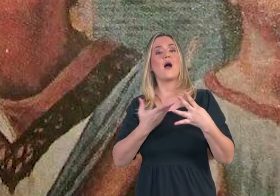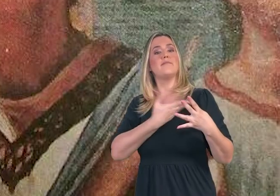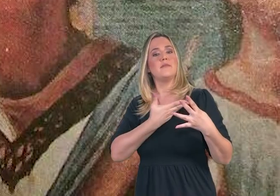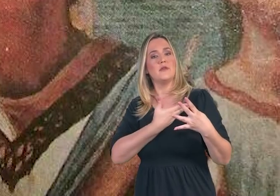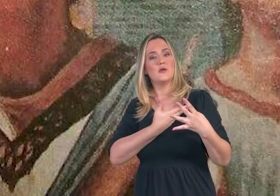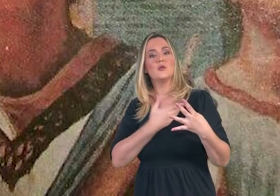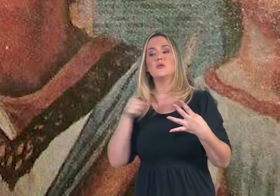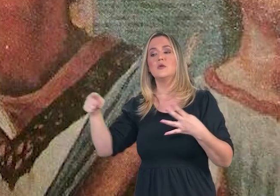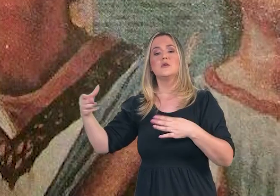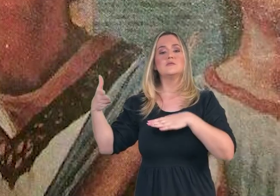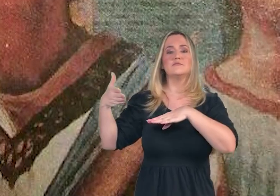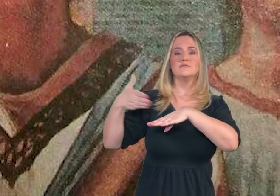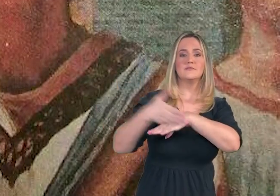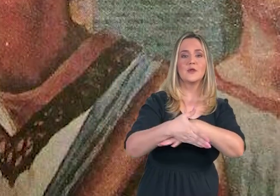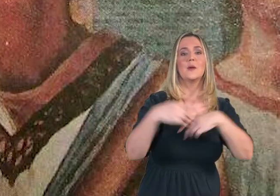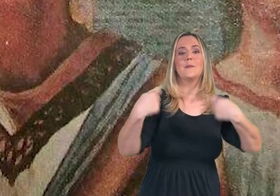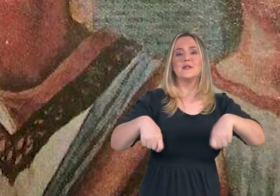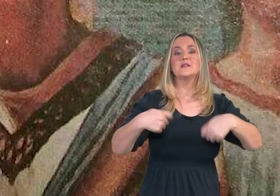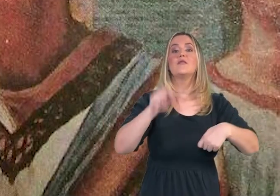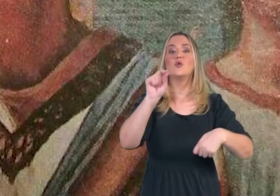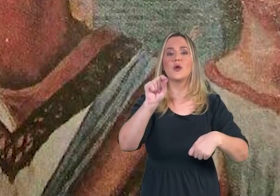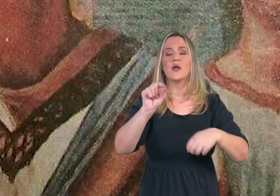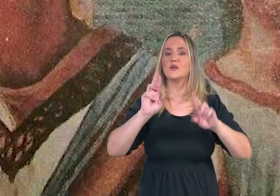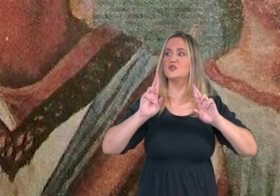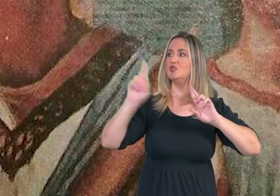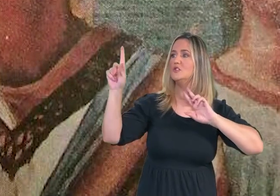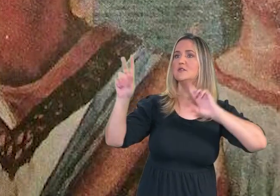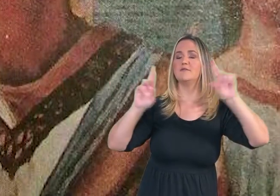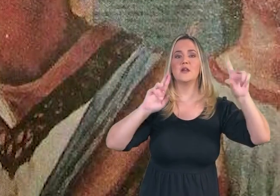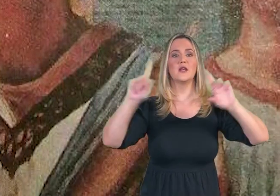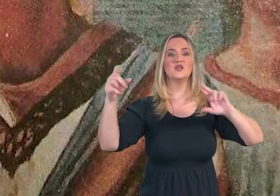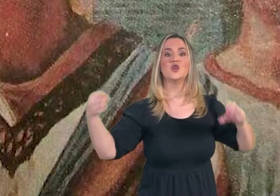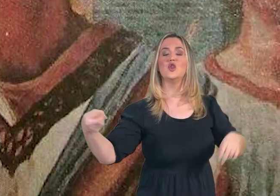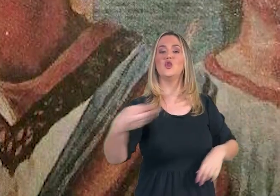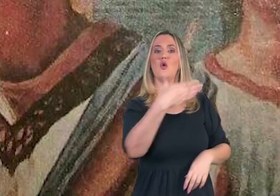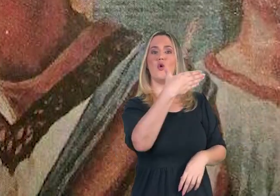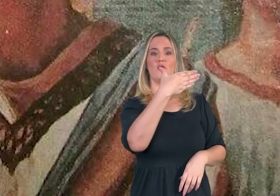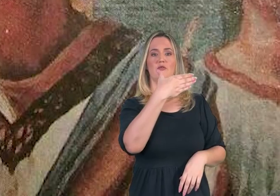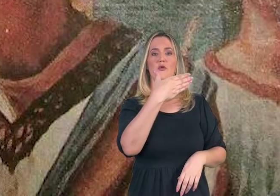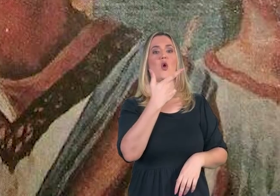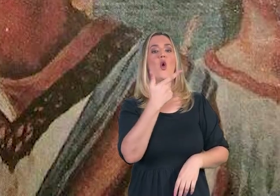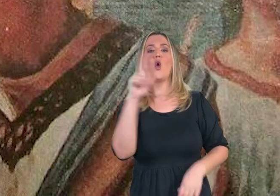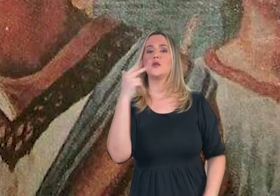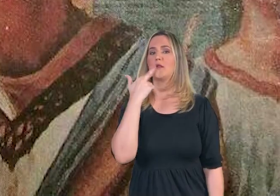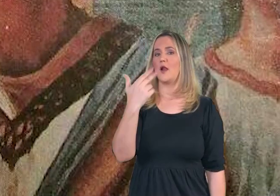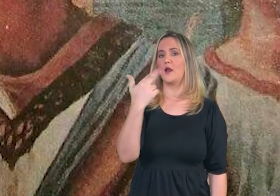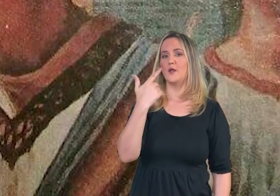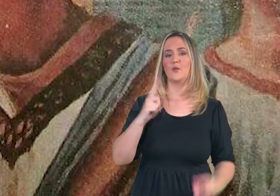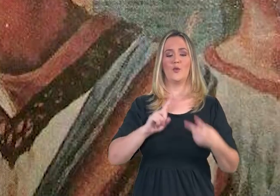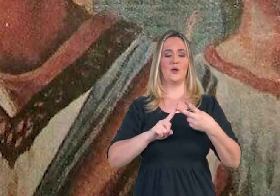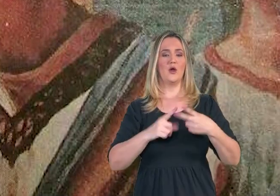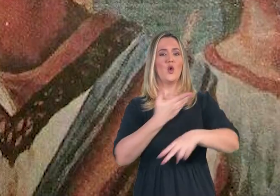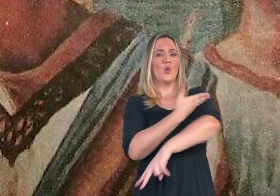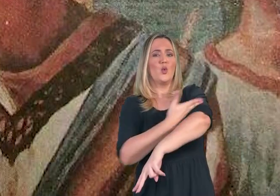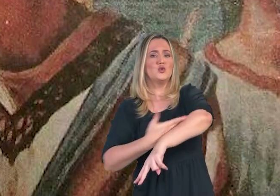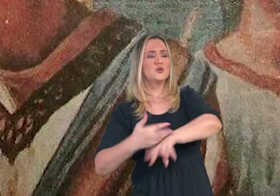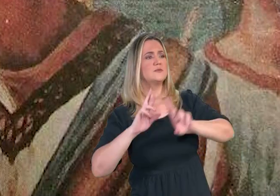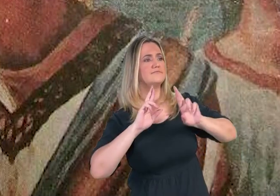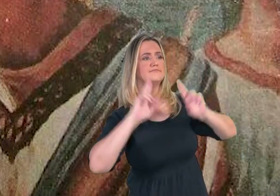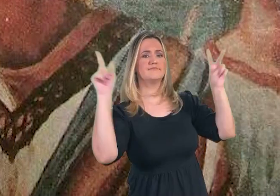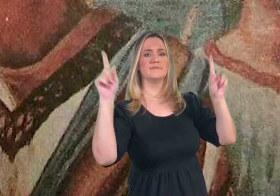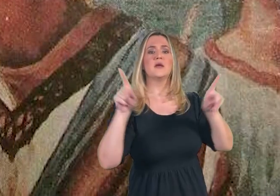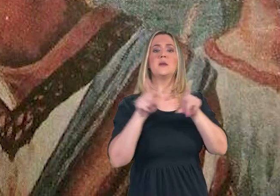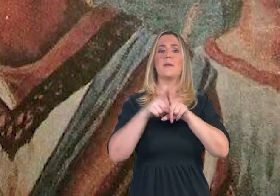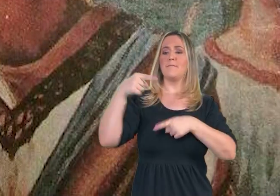seu país, mas também com a estranheza absoluta de um novo ambiente, um novo idioma, novos costumes, novo